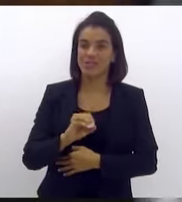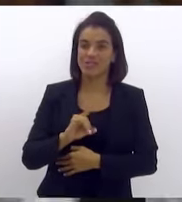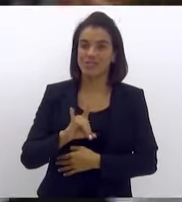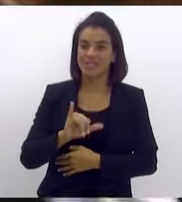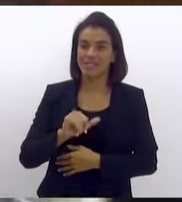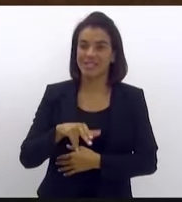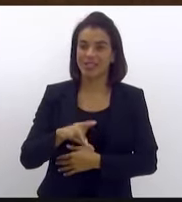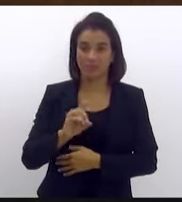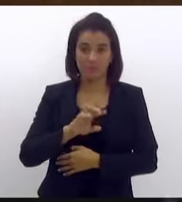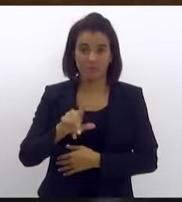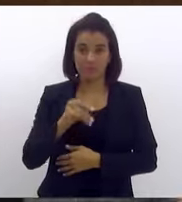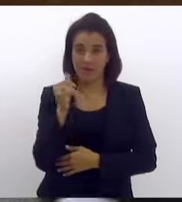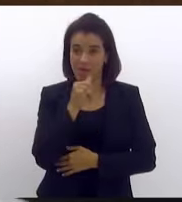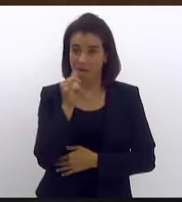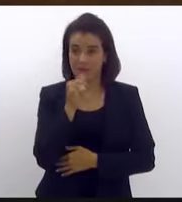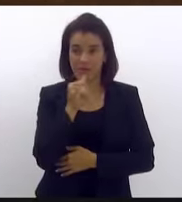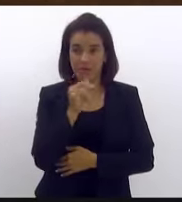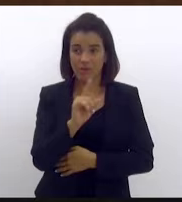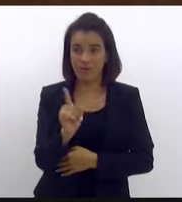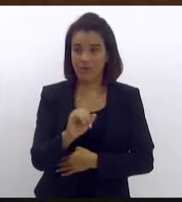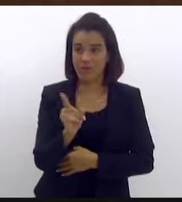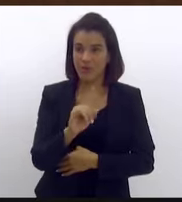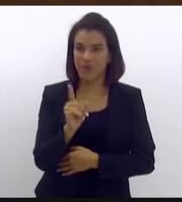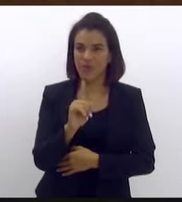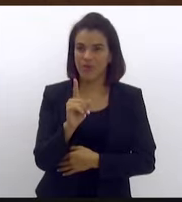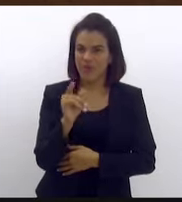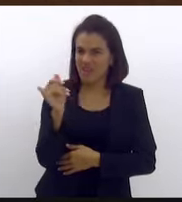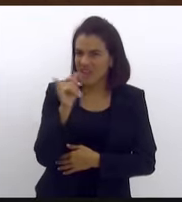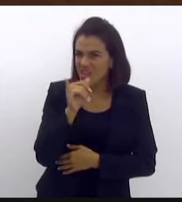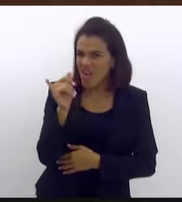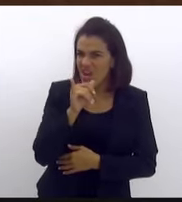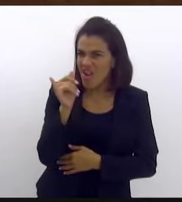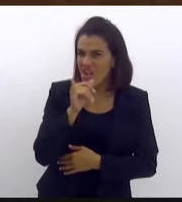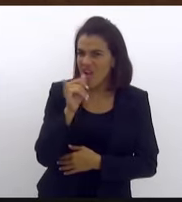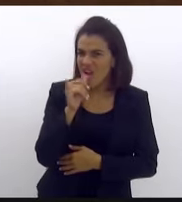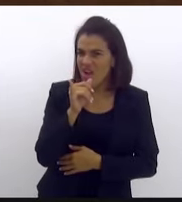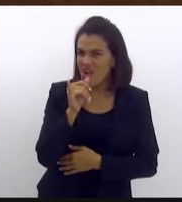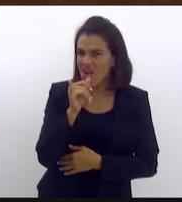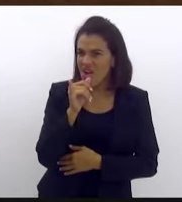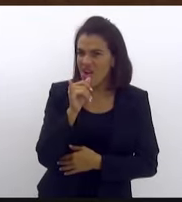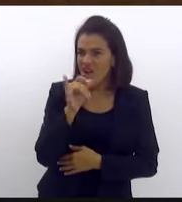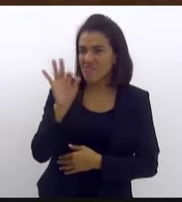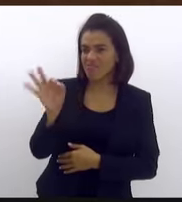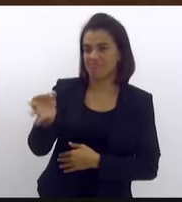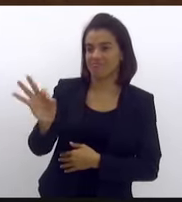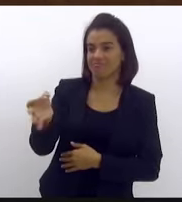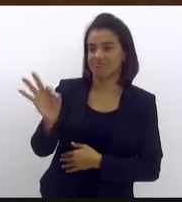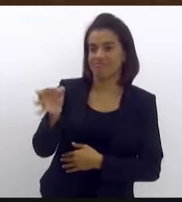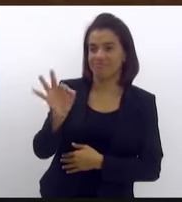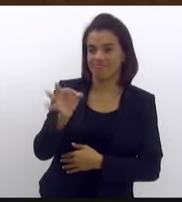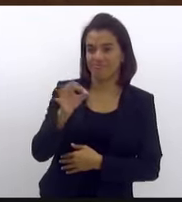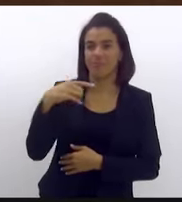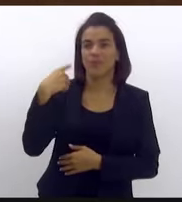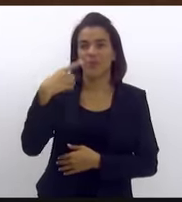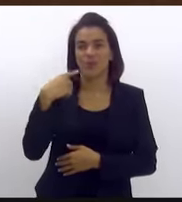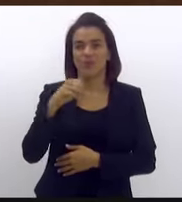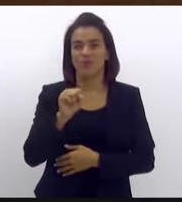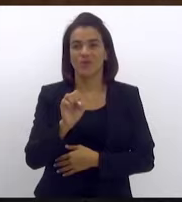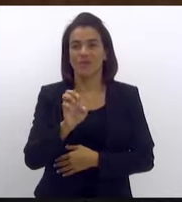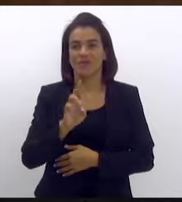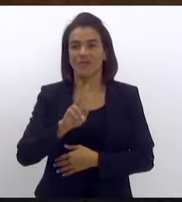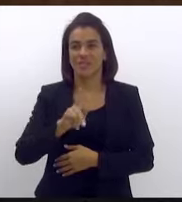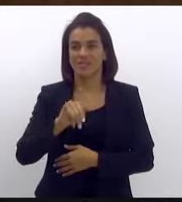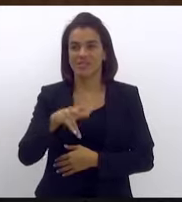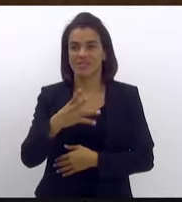ele não é tricolor, não. É. Não é, não. Ele é tricolor, sim. Ah, esse doutor Serginho e tantos outros tem